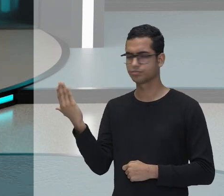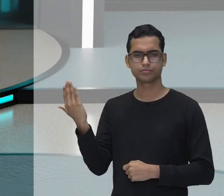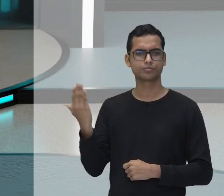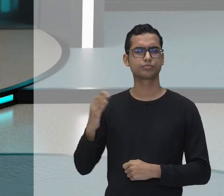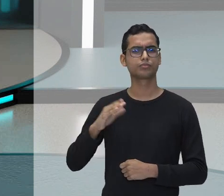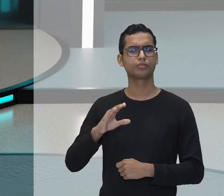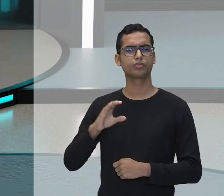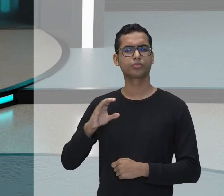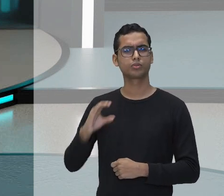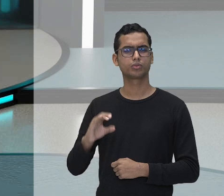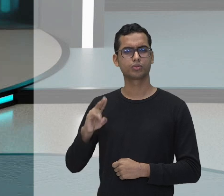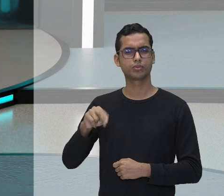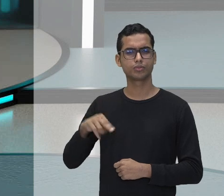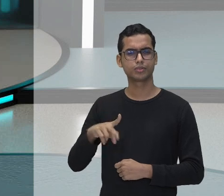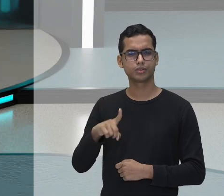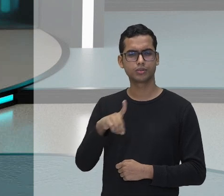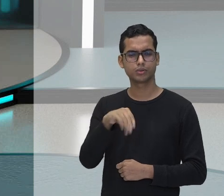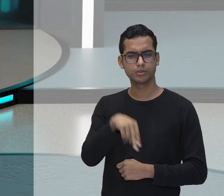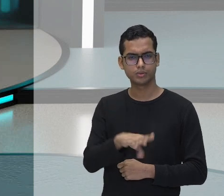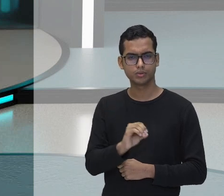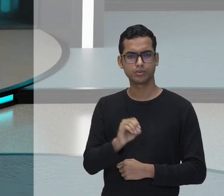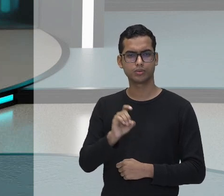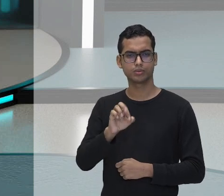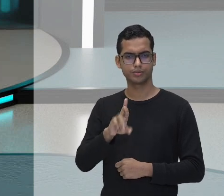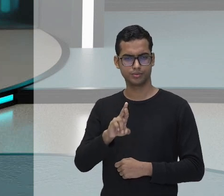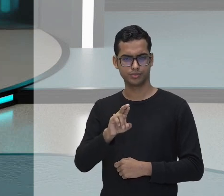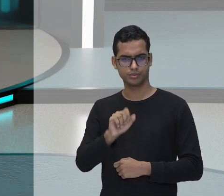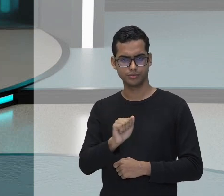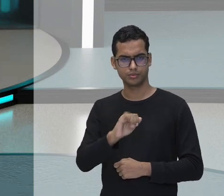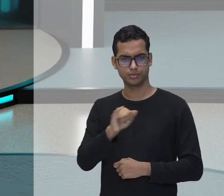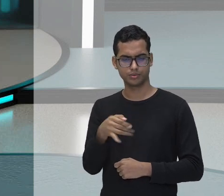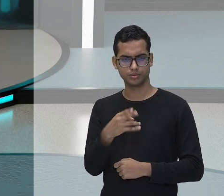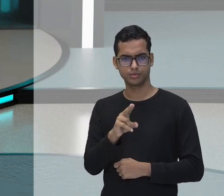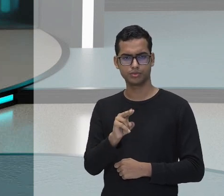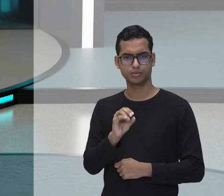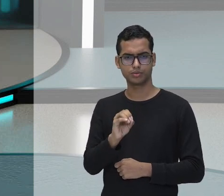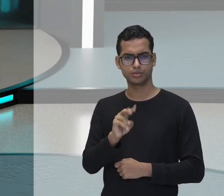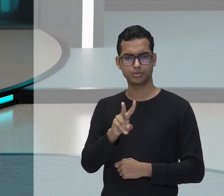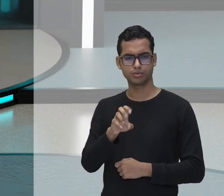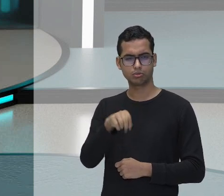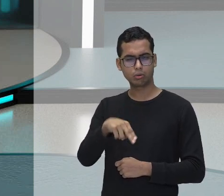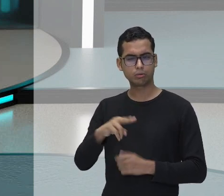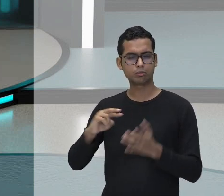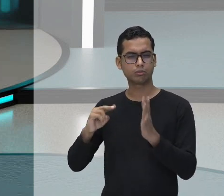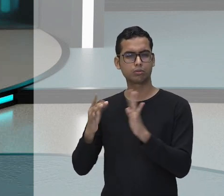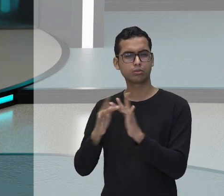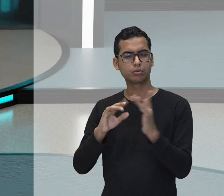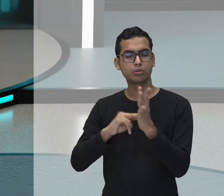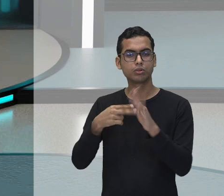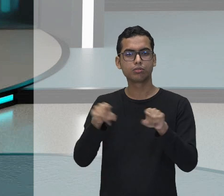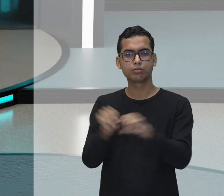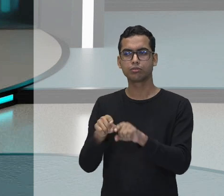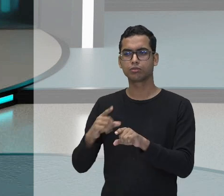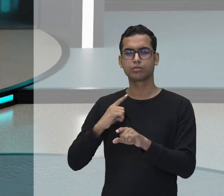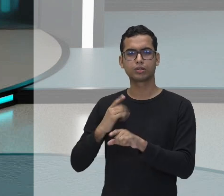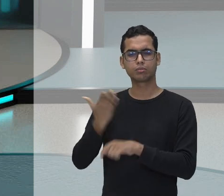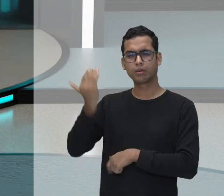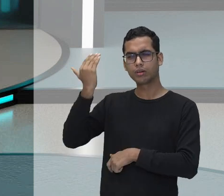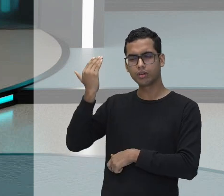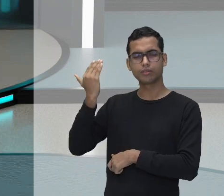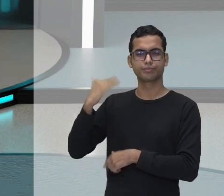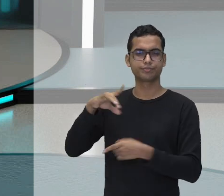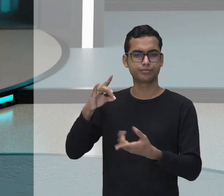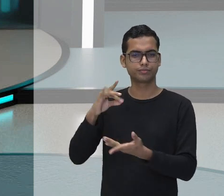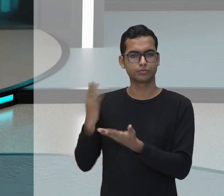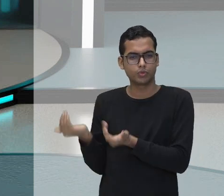jovem, já dá uma ideia de contar alguma coisa do passado. Quando tinha 11 anos, quando tinha 5 anos, quando era ninho, quando tinha